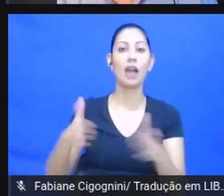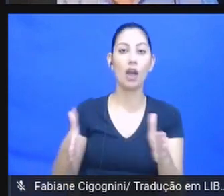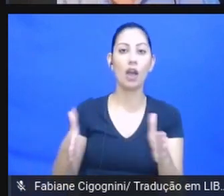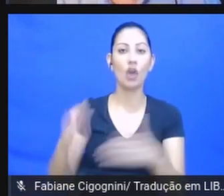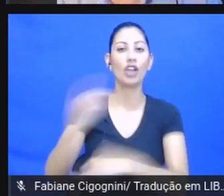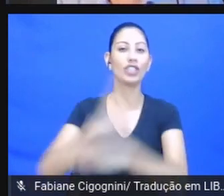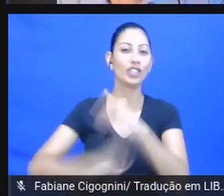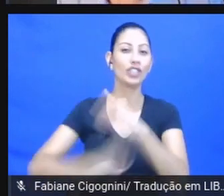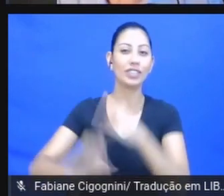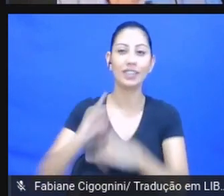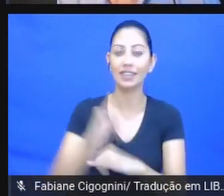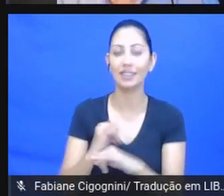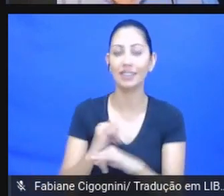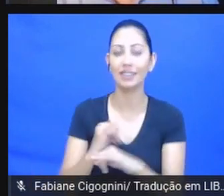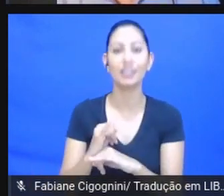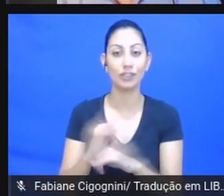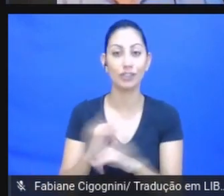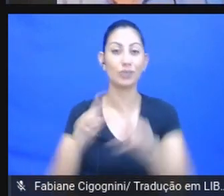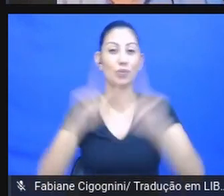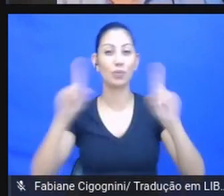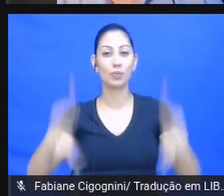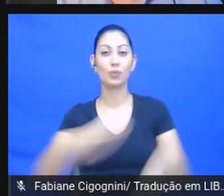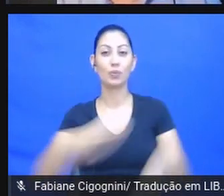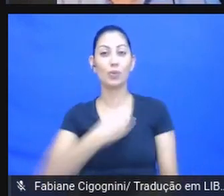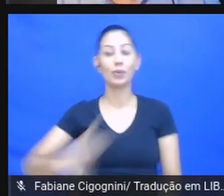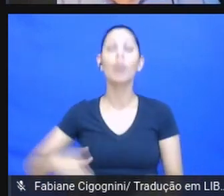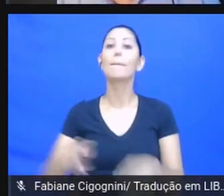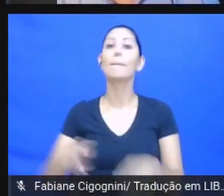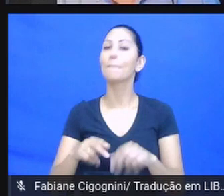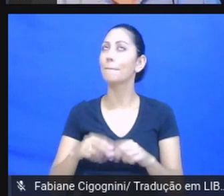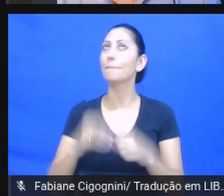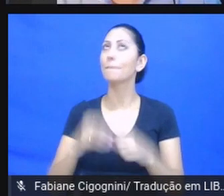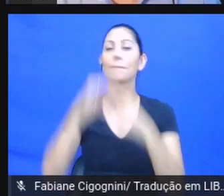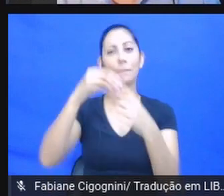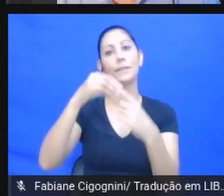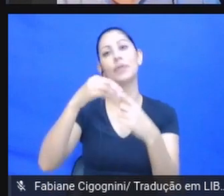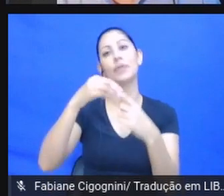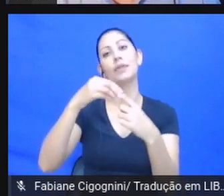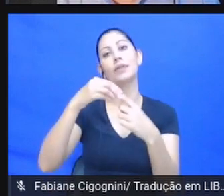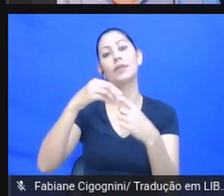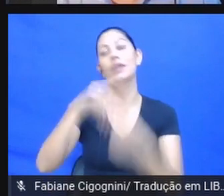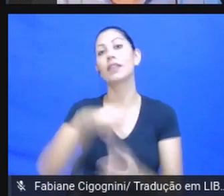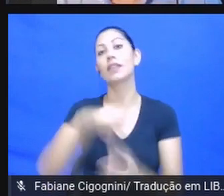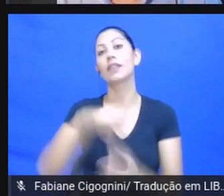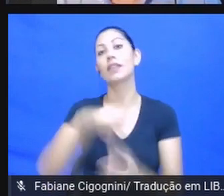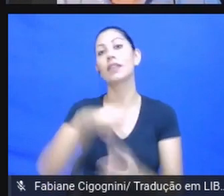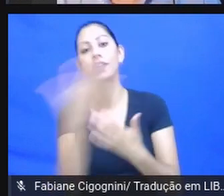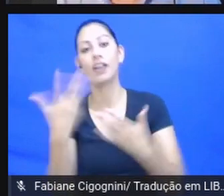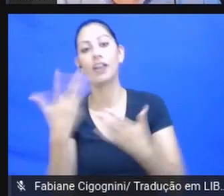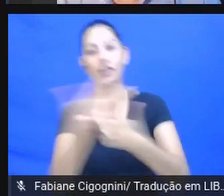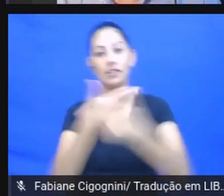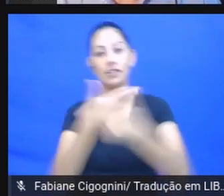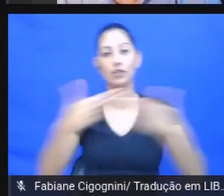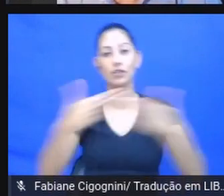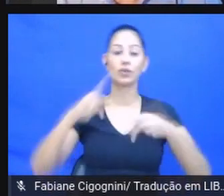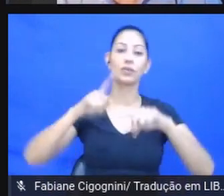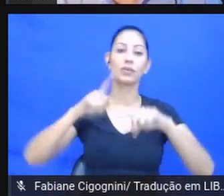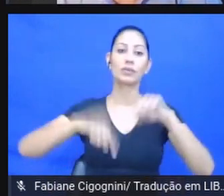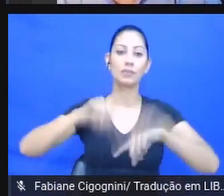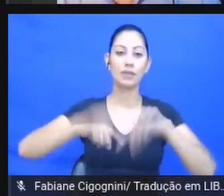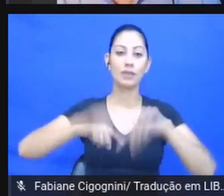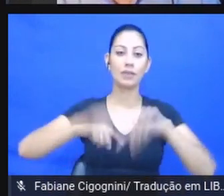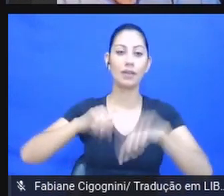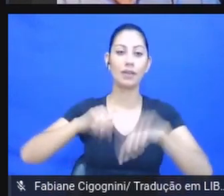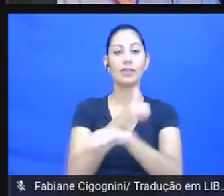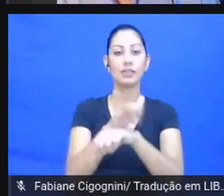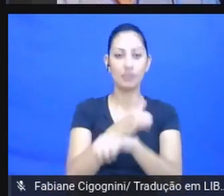estudantes, principalmente na área pública. Enfim, temos uma série de questões de infraestrutura desigual, mas